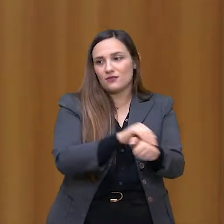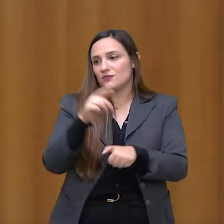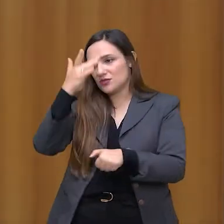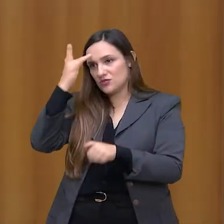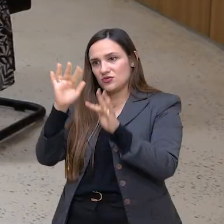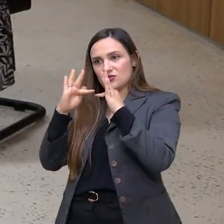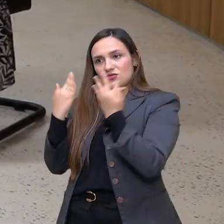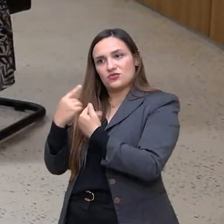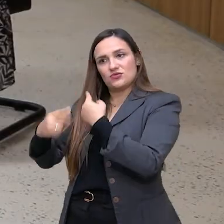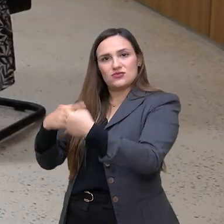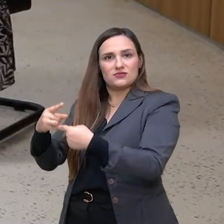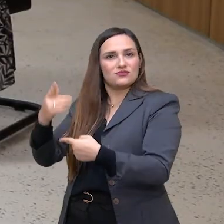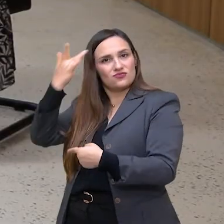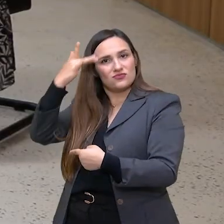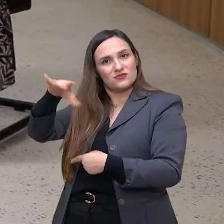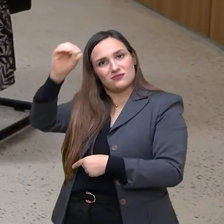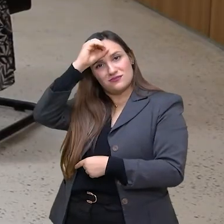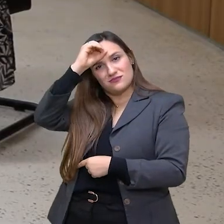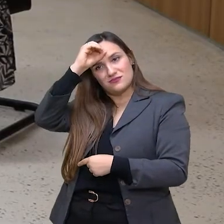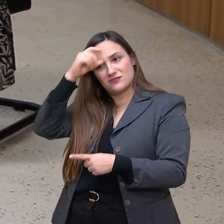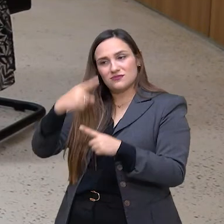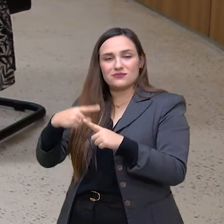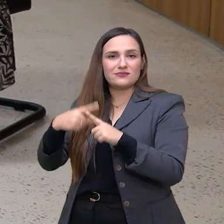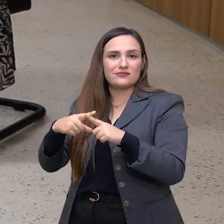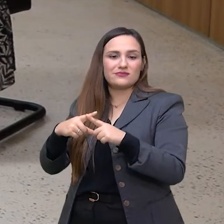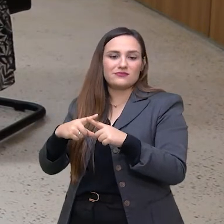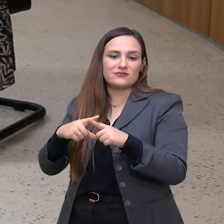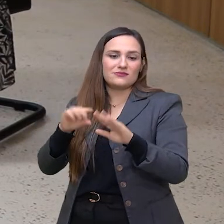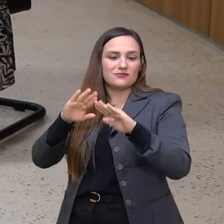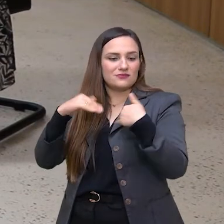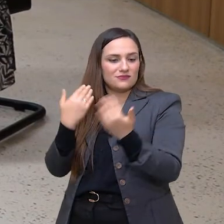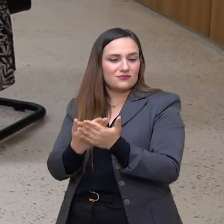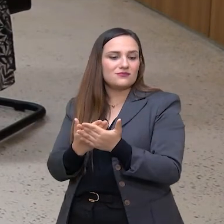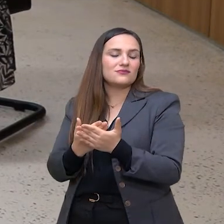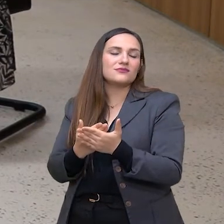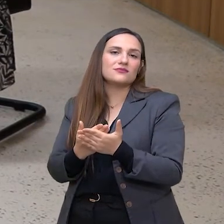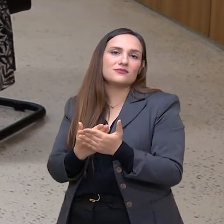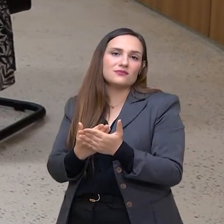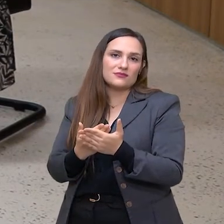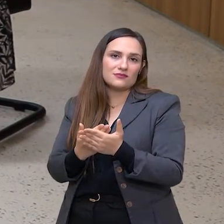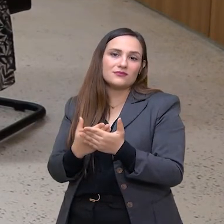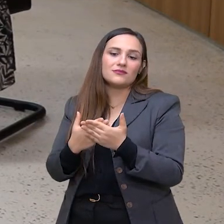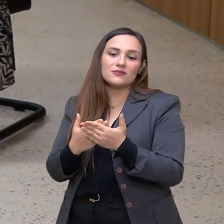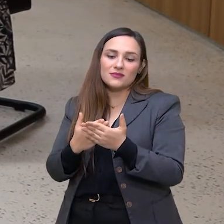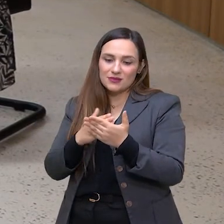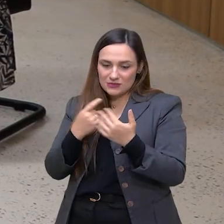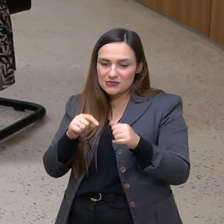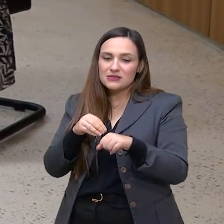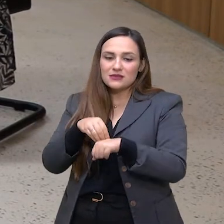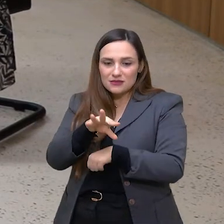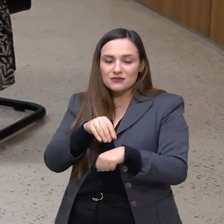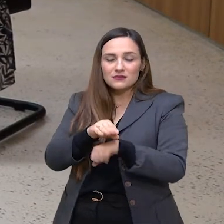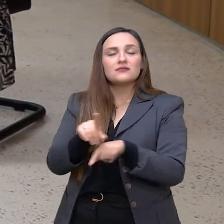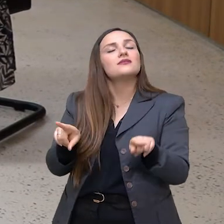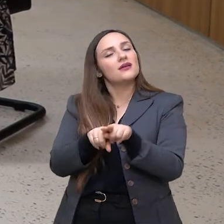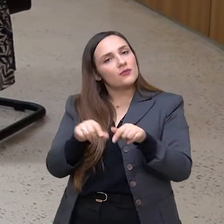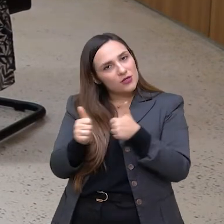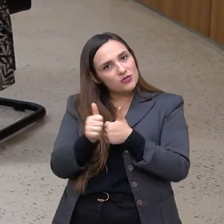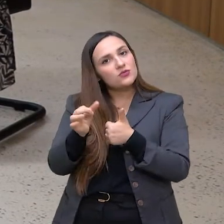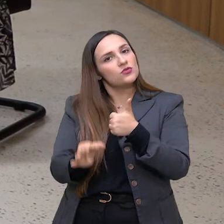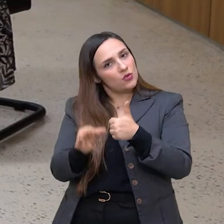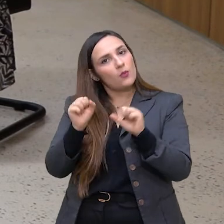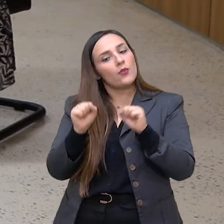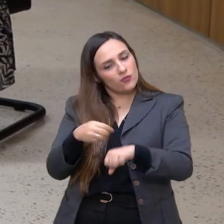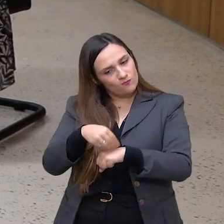sabe disso, porque as escolas disseminam isso. Então, eu penso que o TJ pode ser um grande